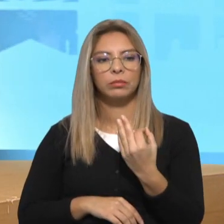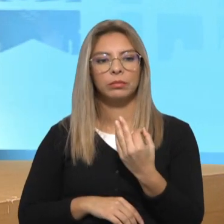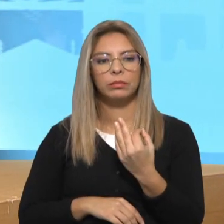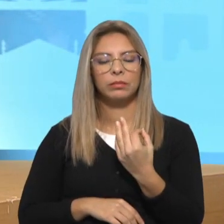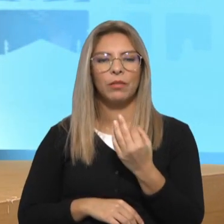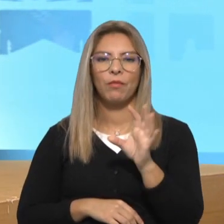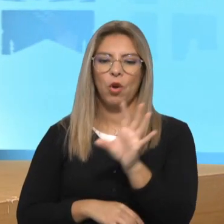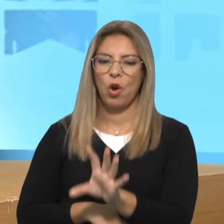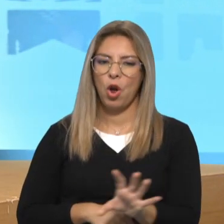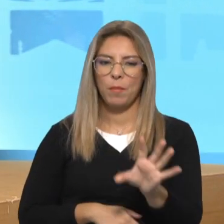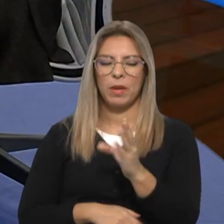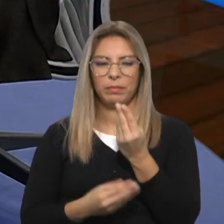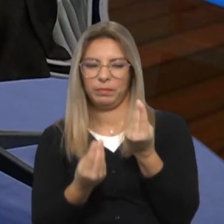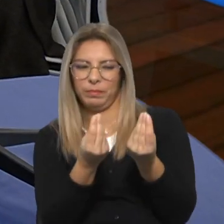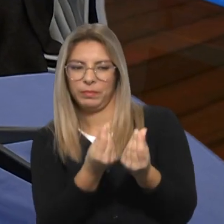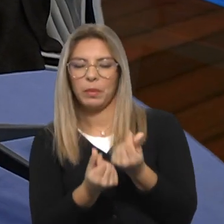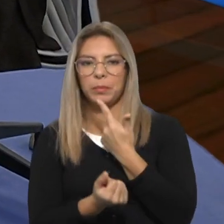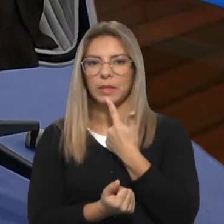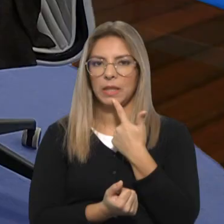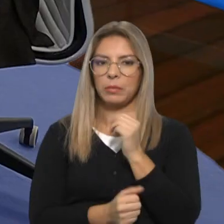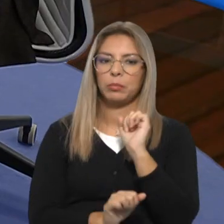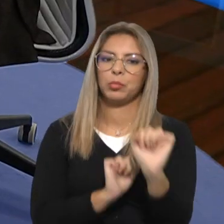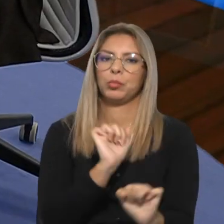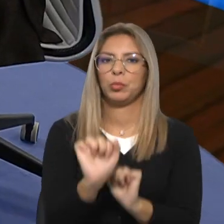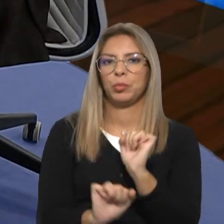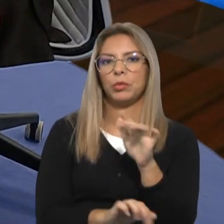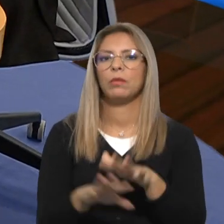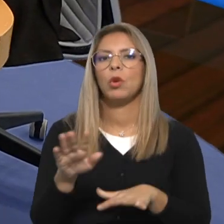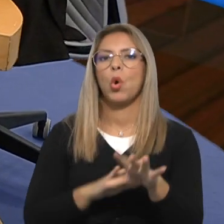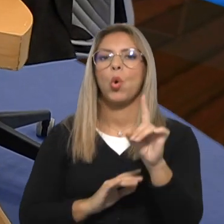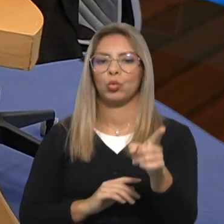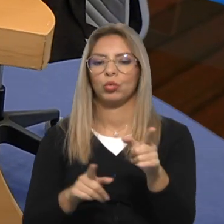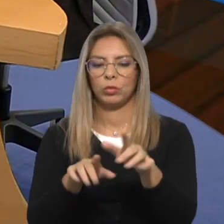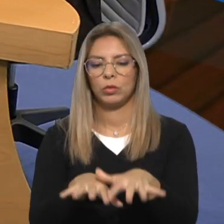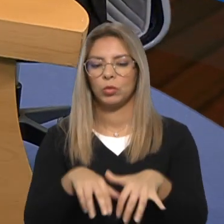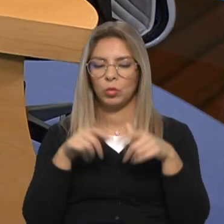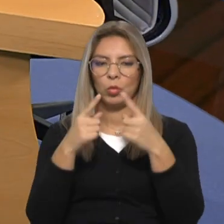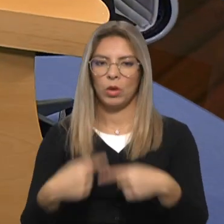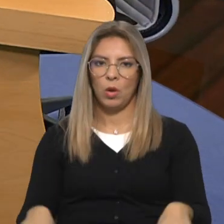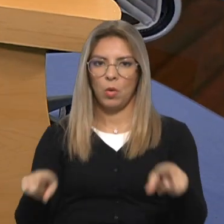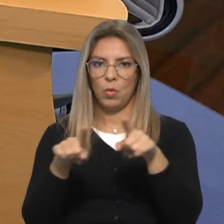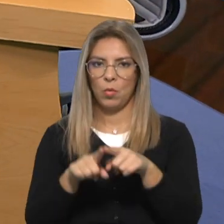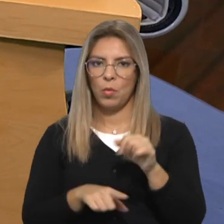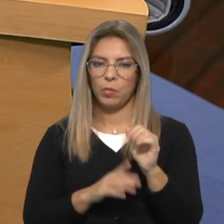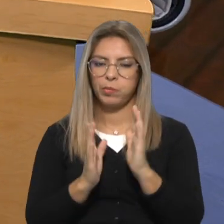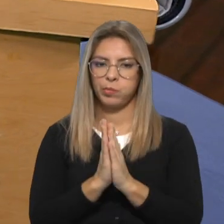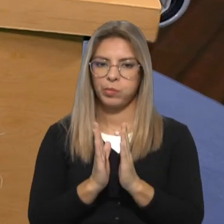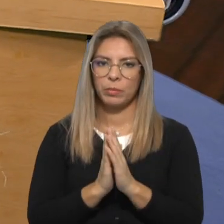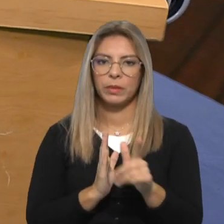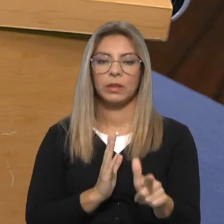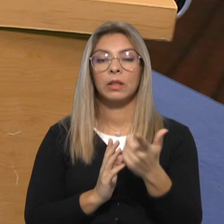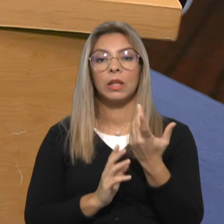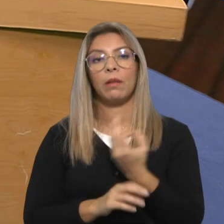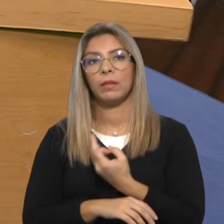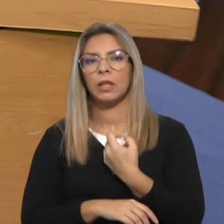gramática que se entende perfeitamente o sínodo. Quer dizer, é uma forma de entender o sínodo. Porque para nós, esta questão da Trindade, obviamente